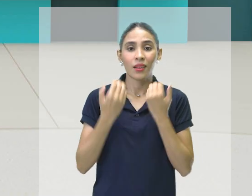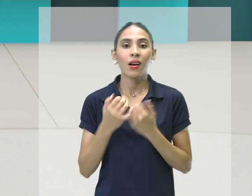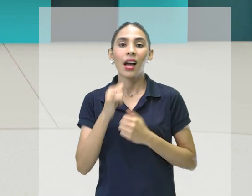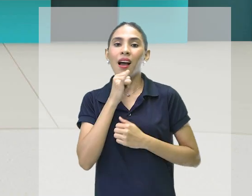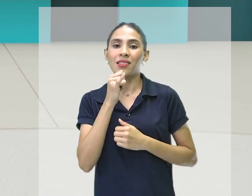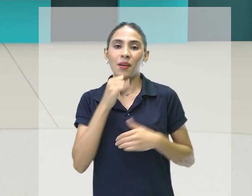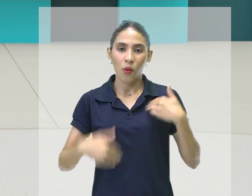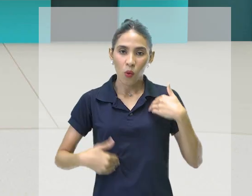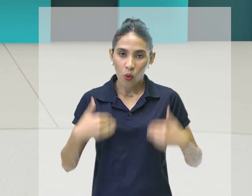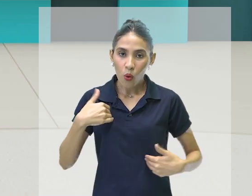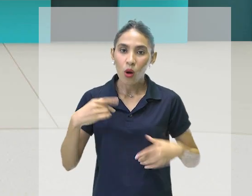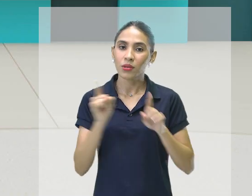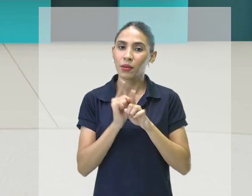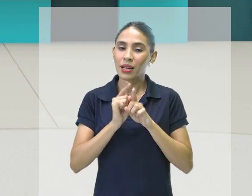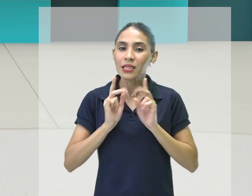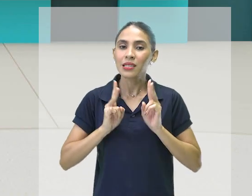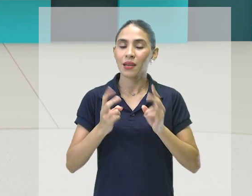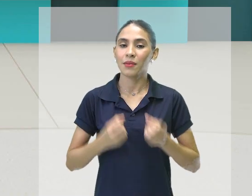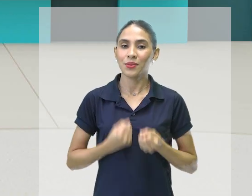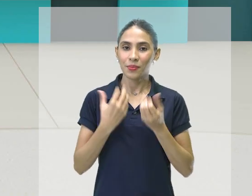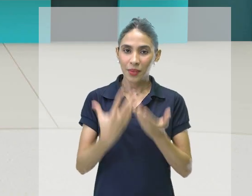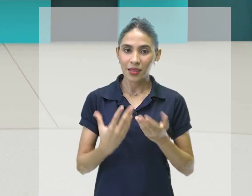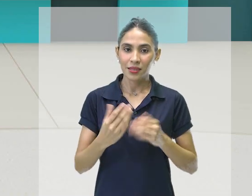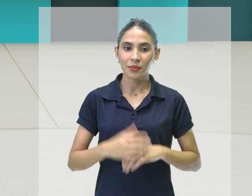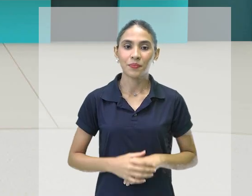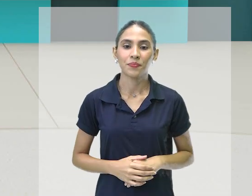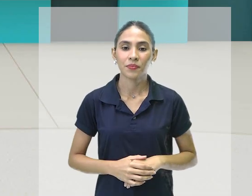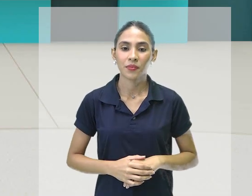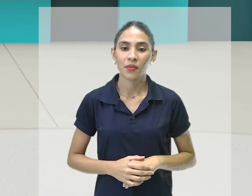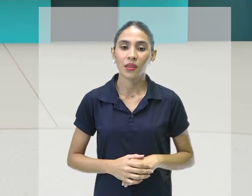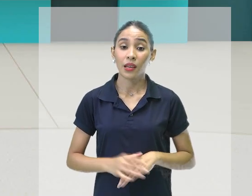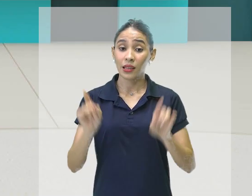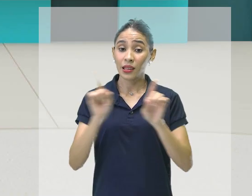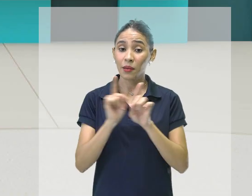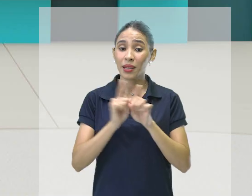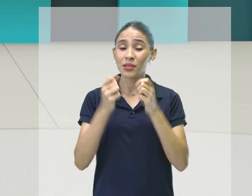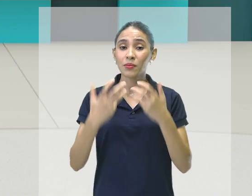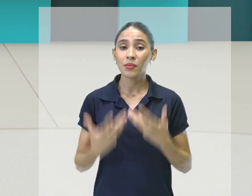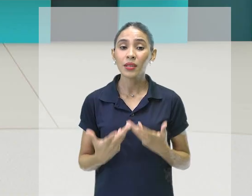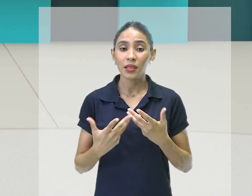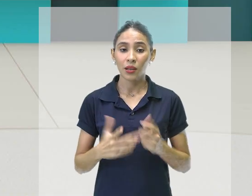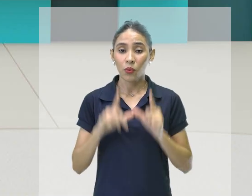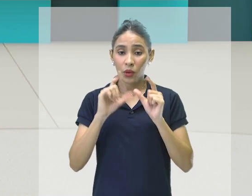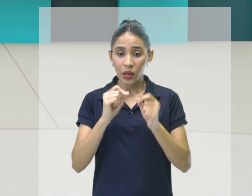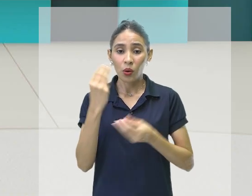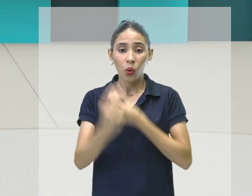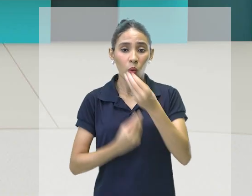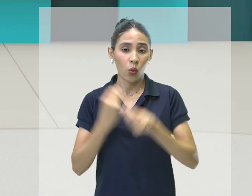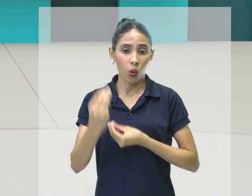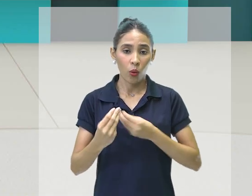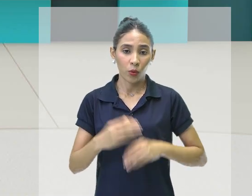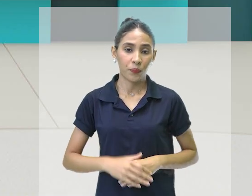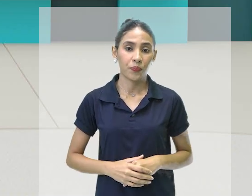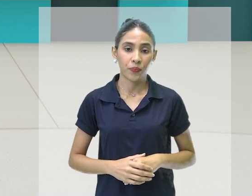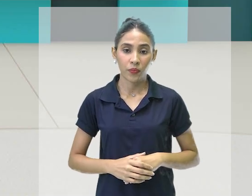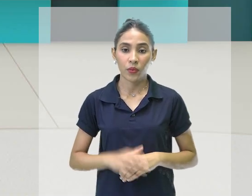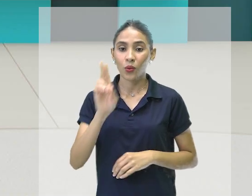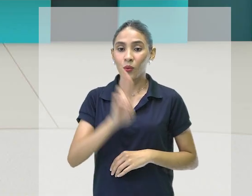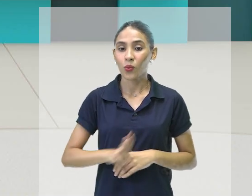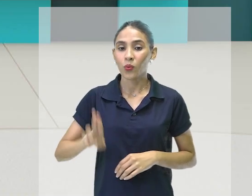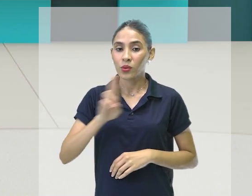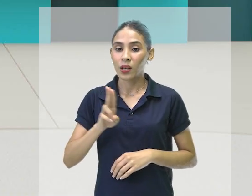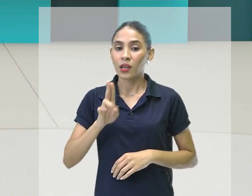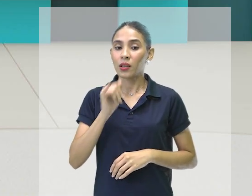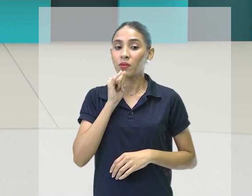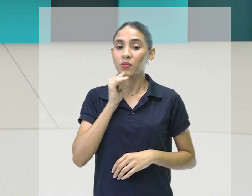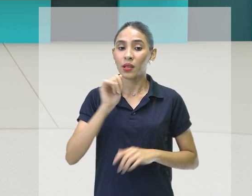Então, realmente, o nosso corpo fala o tempo todo, tá? E ele fala o tempo todo através do quê?